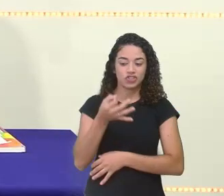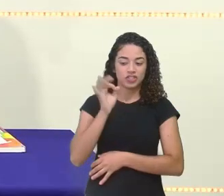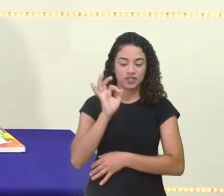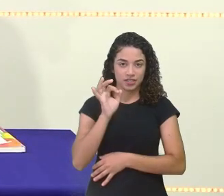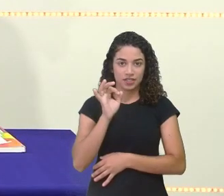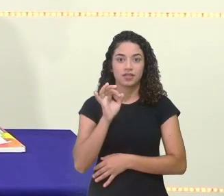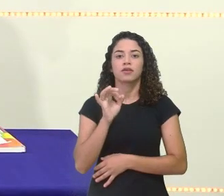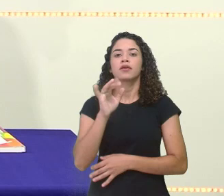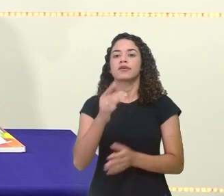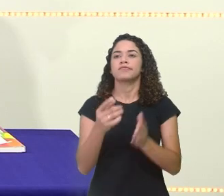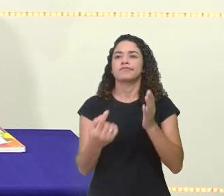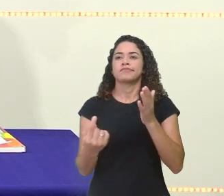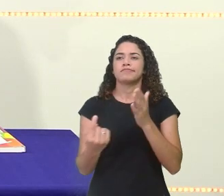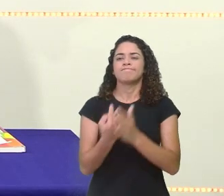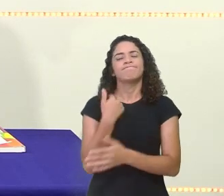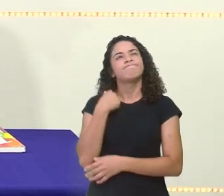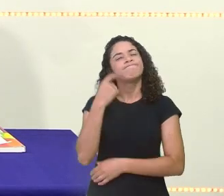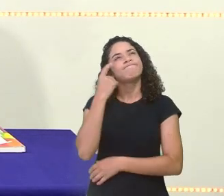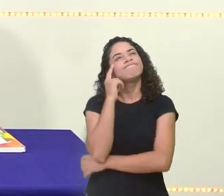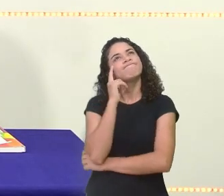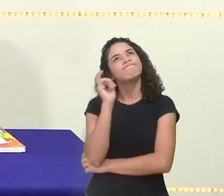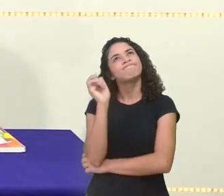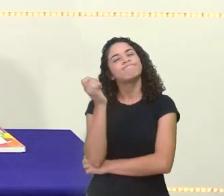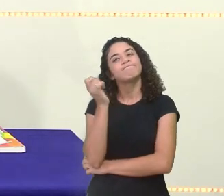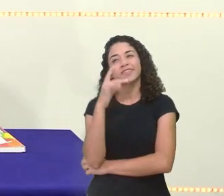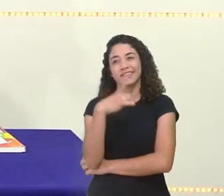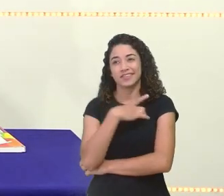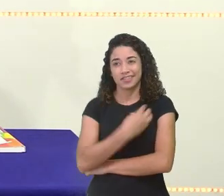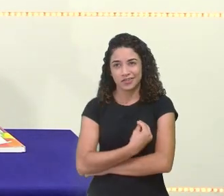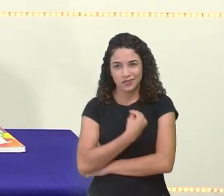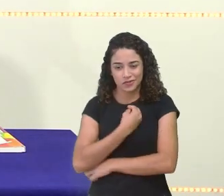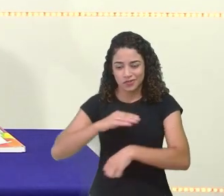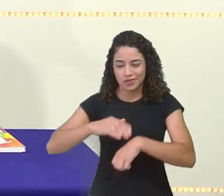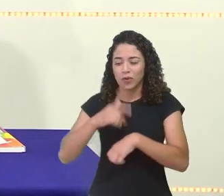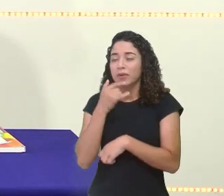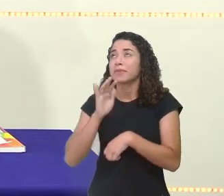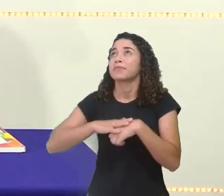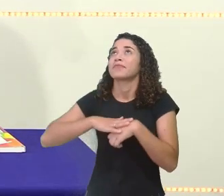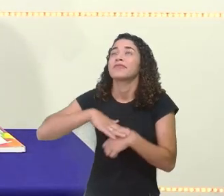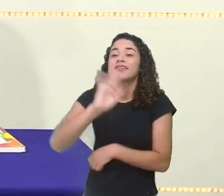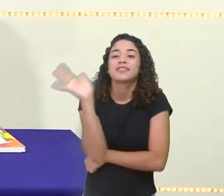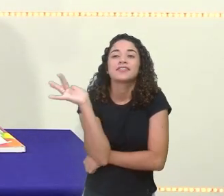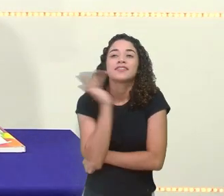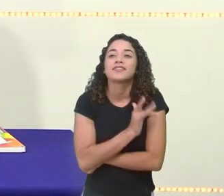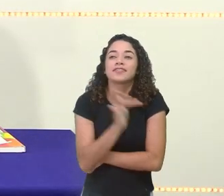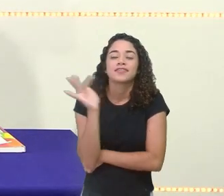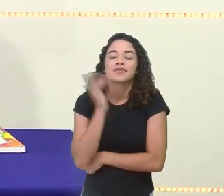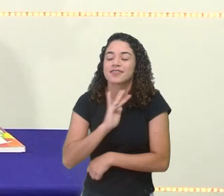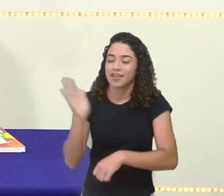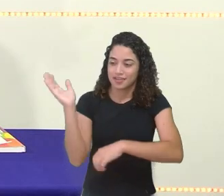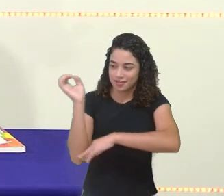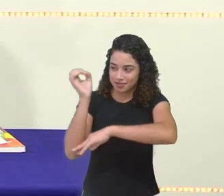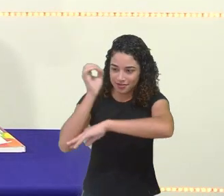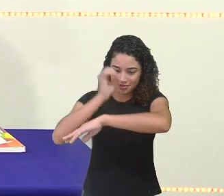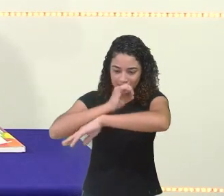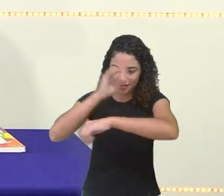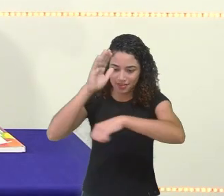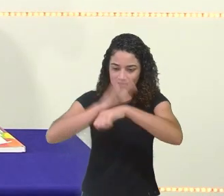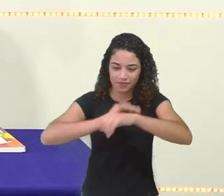me pergunto já em prosa, existe coisa mais gostosa? Na tarde de